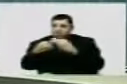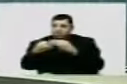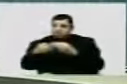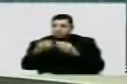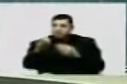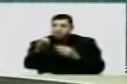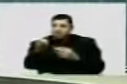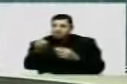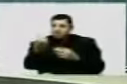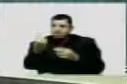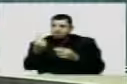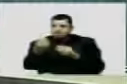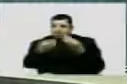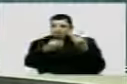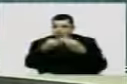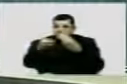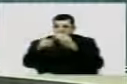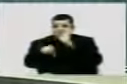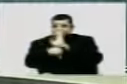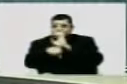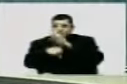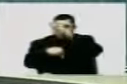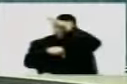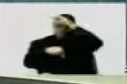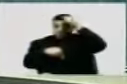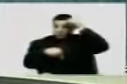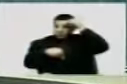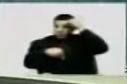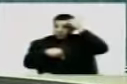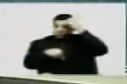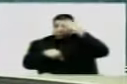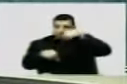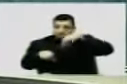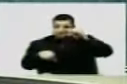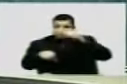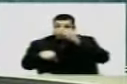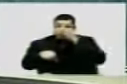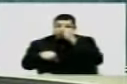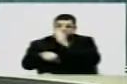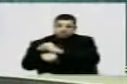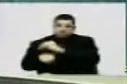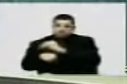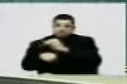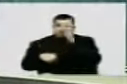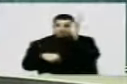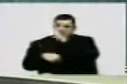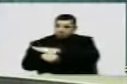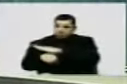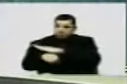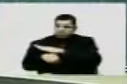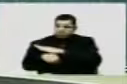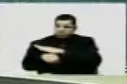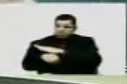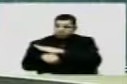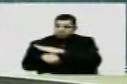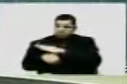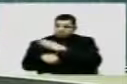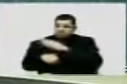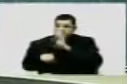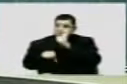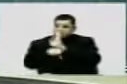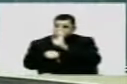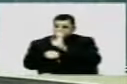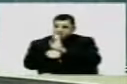os 61 municípios do interior do estado do Amazonas vão à bancarrota absoluta. E